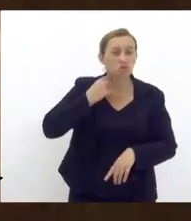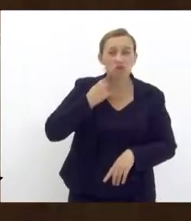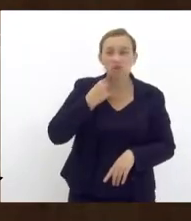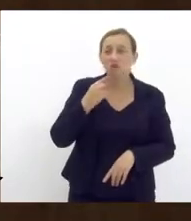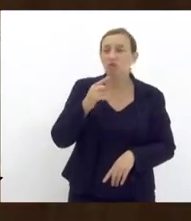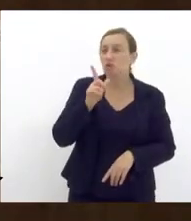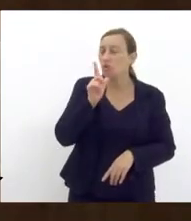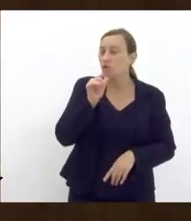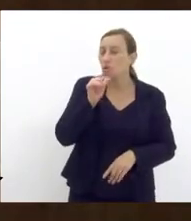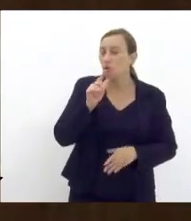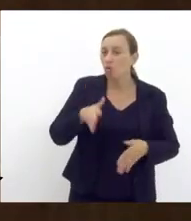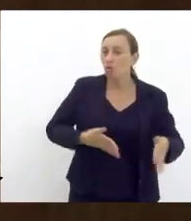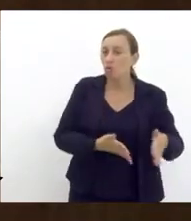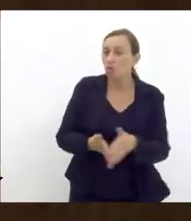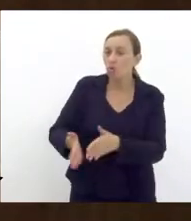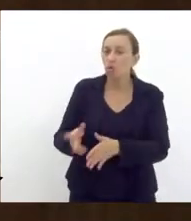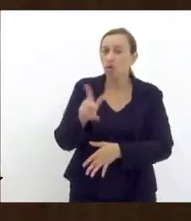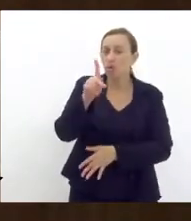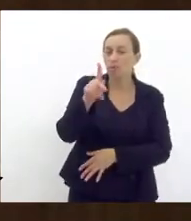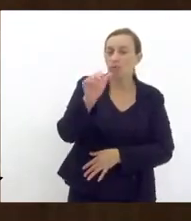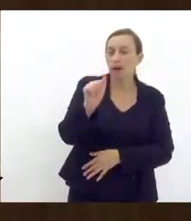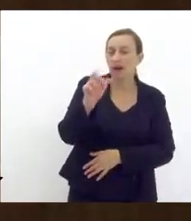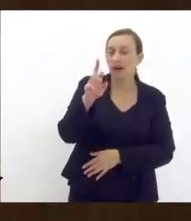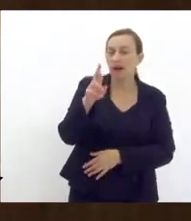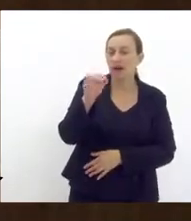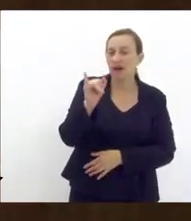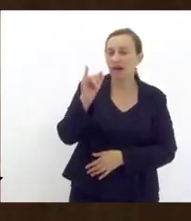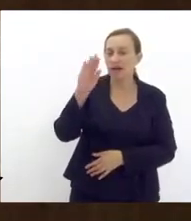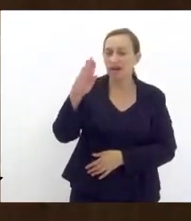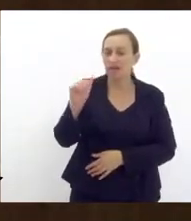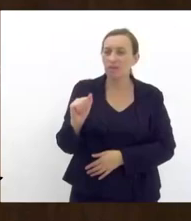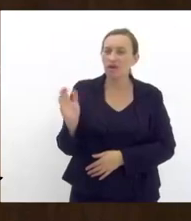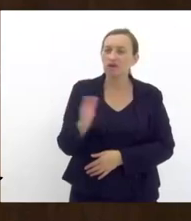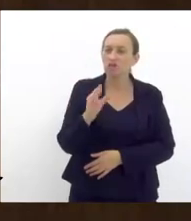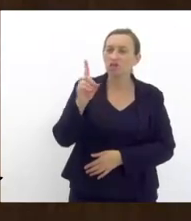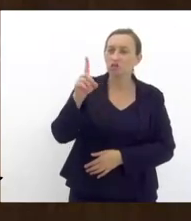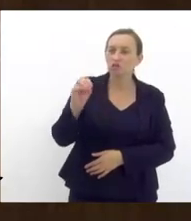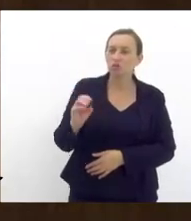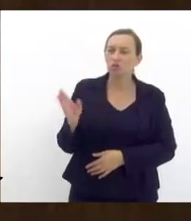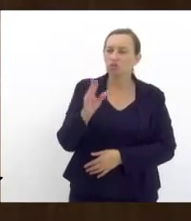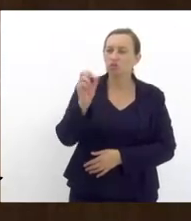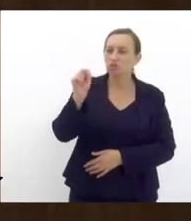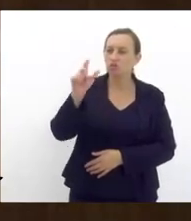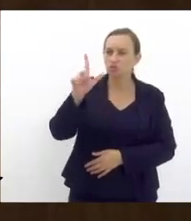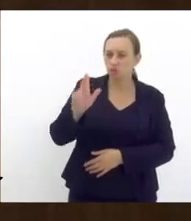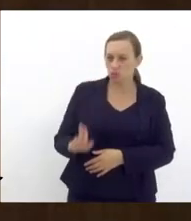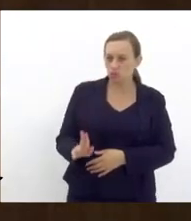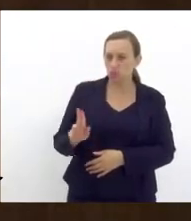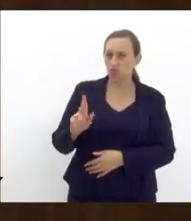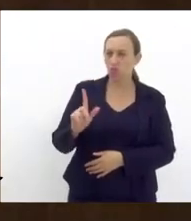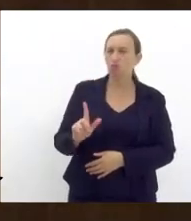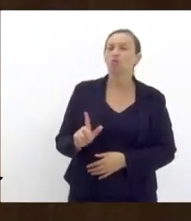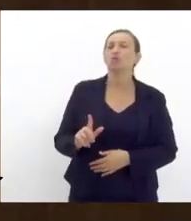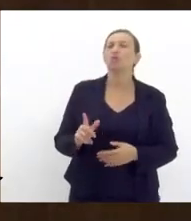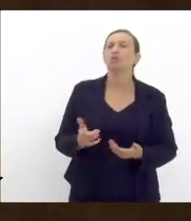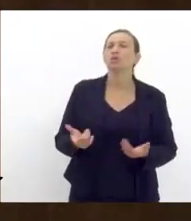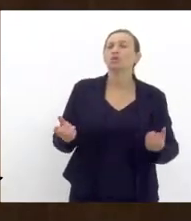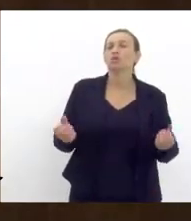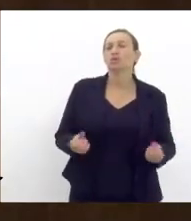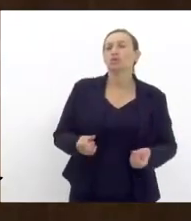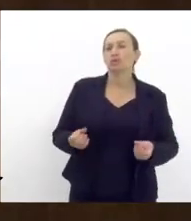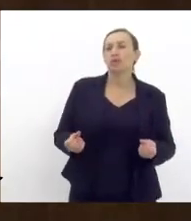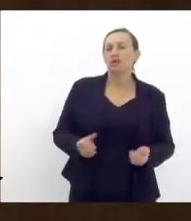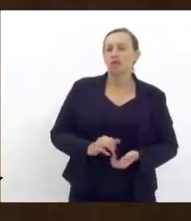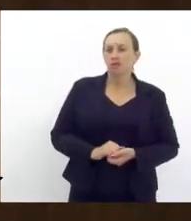que é na iminência de um acidente ambiental vão inviabilizar o abastecimento de água para cerca de 83%